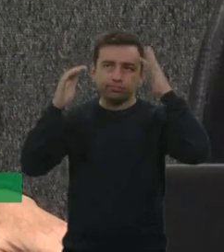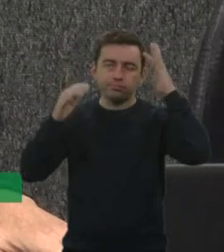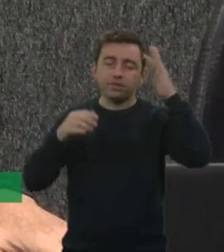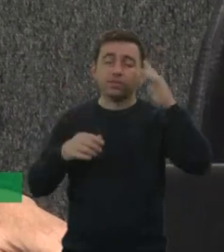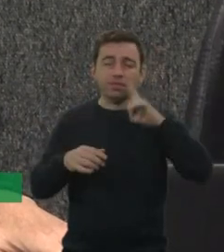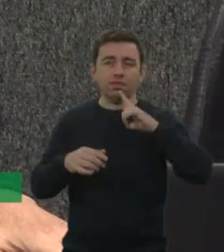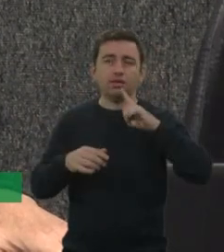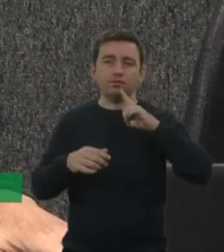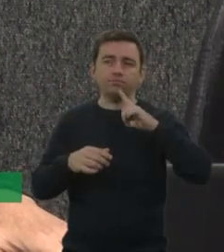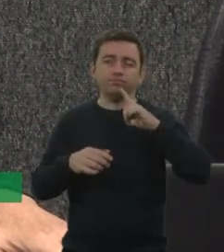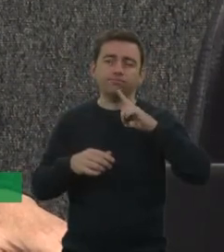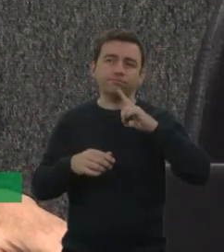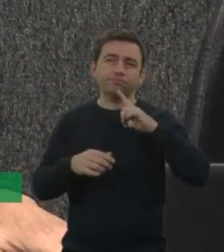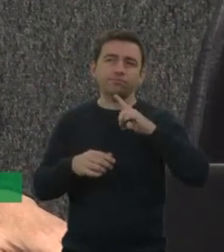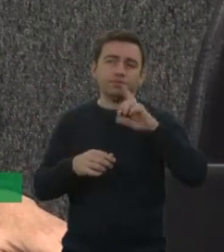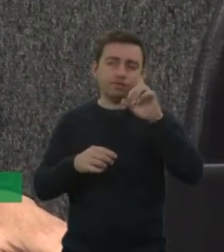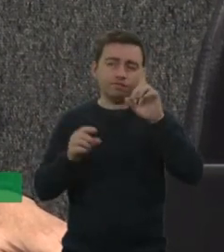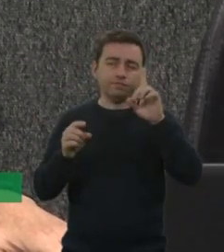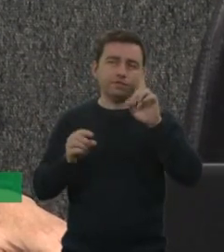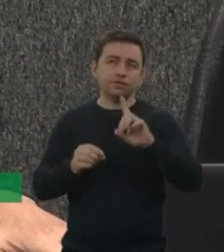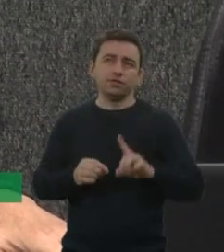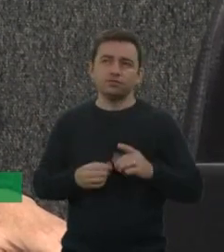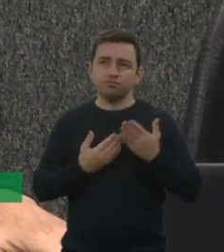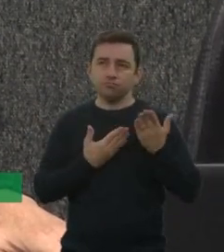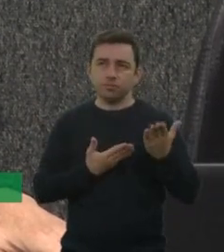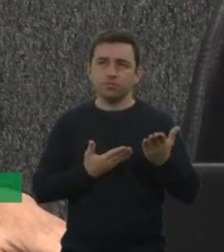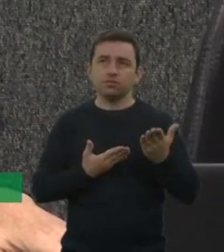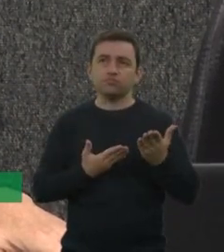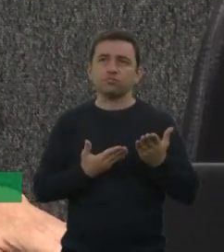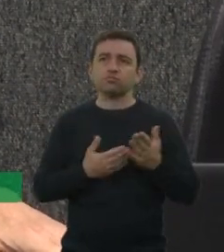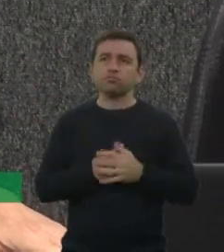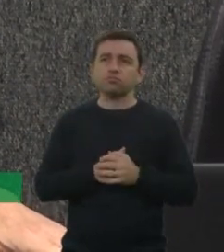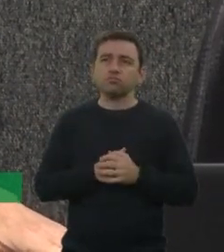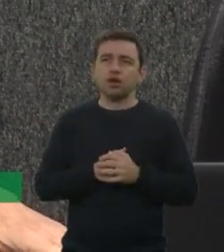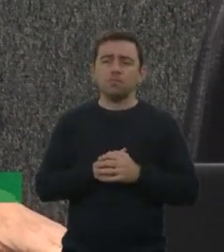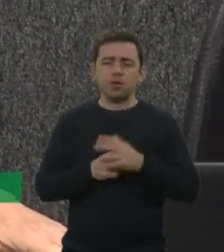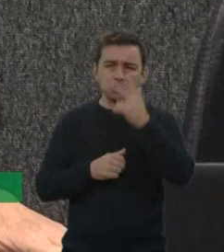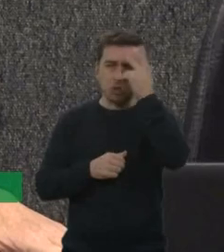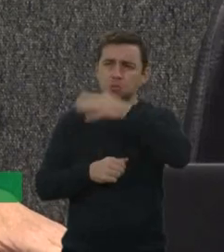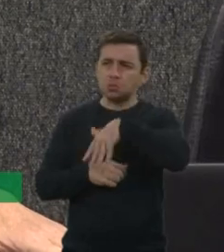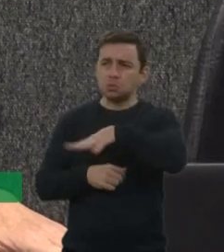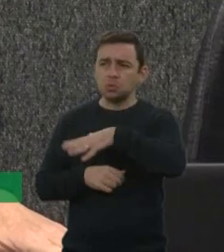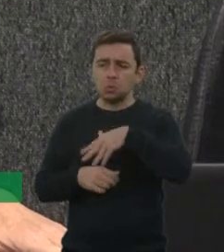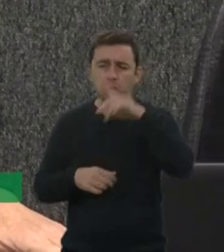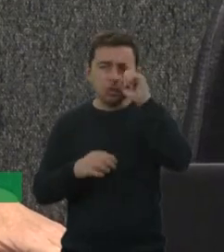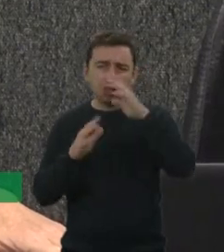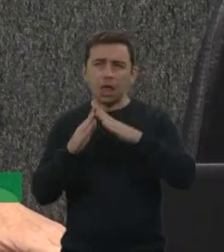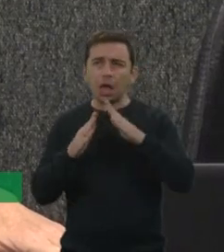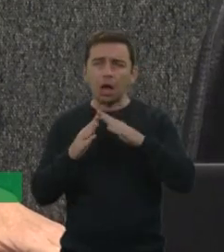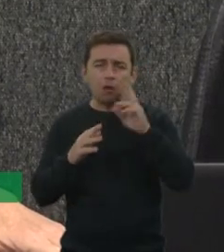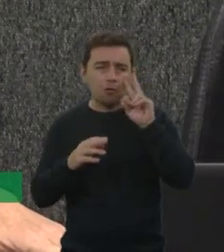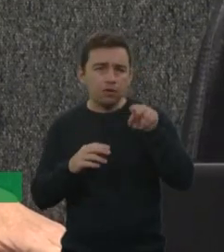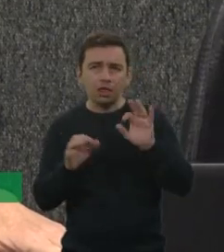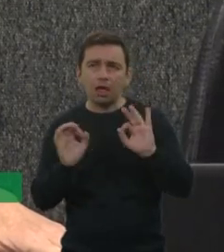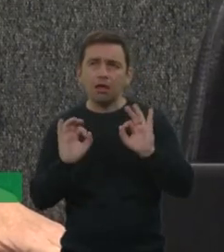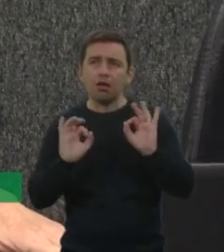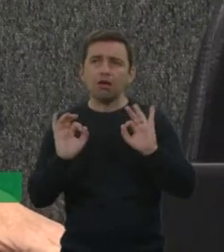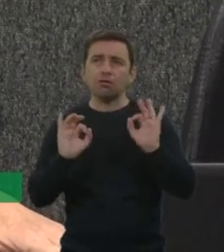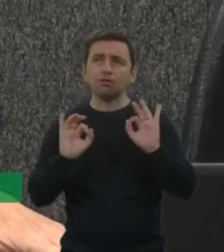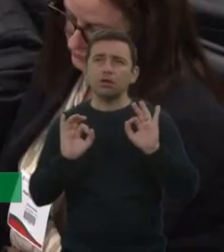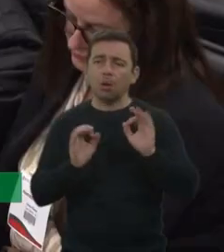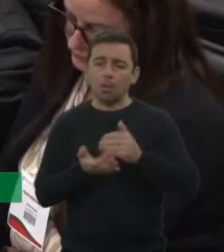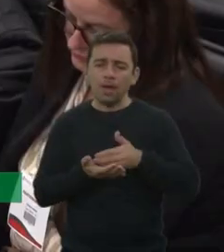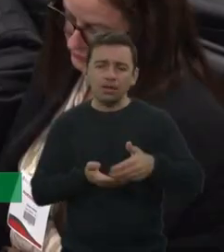intelectual, ninguém viu no hospital. E nem nos primeiros anos de vida.